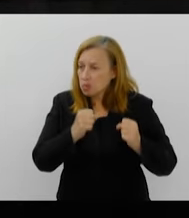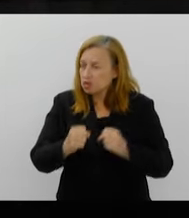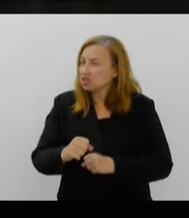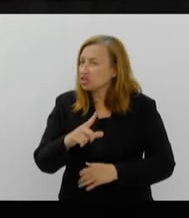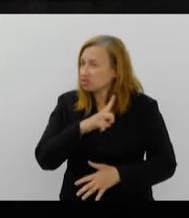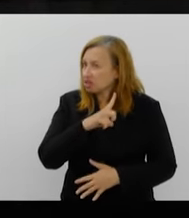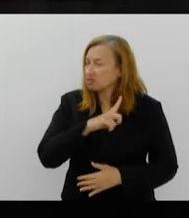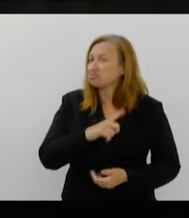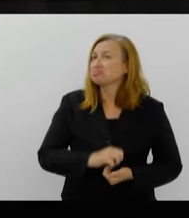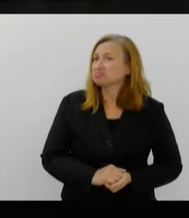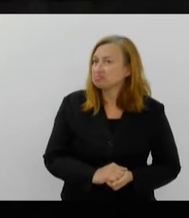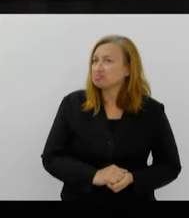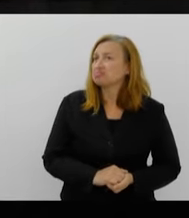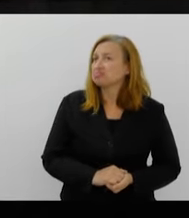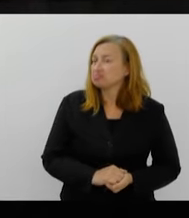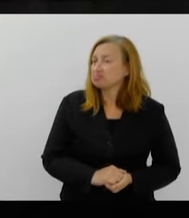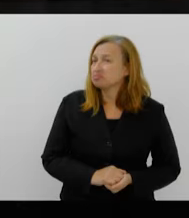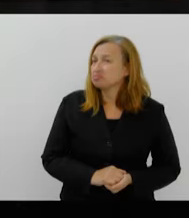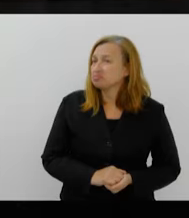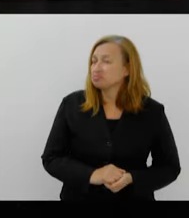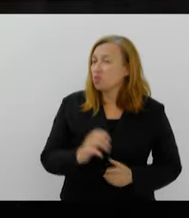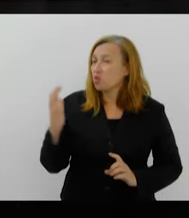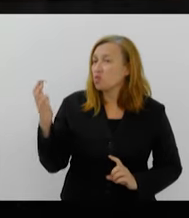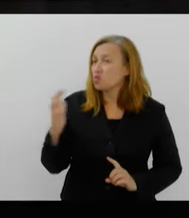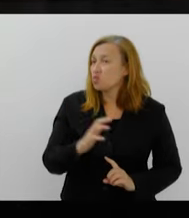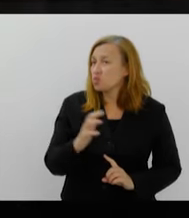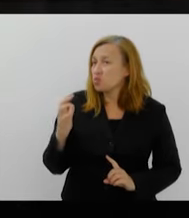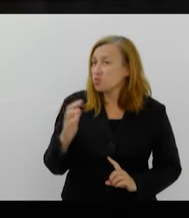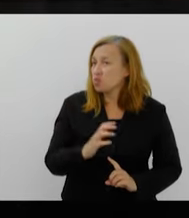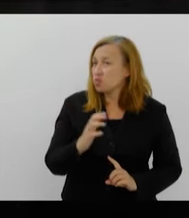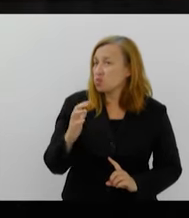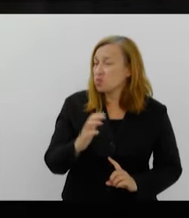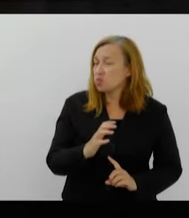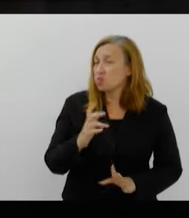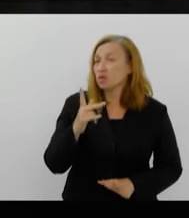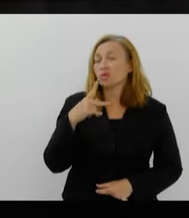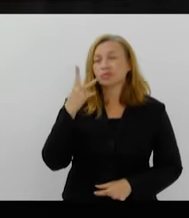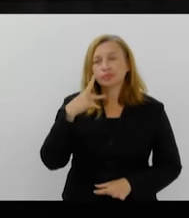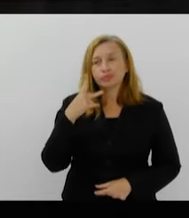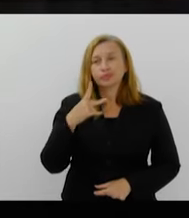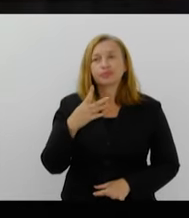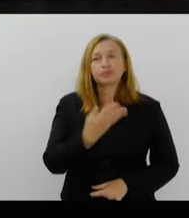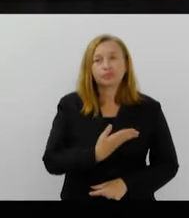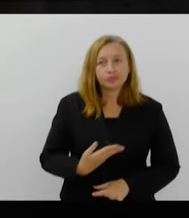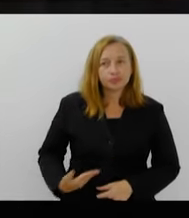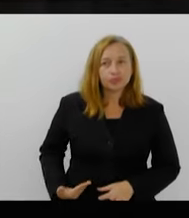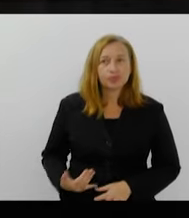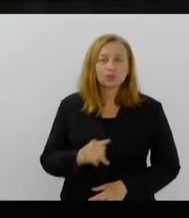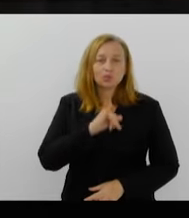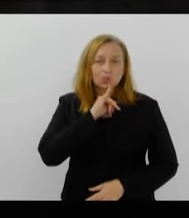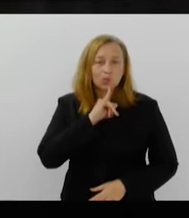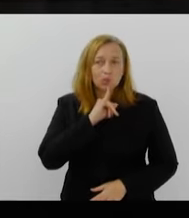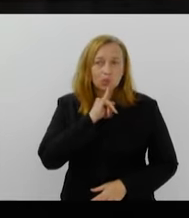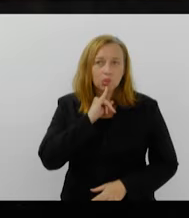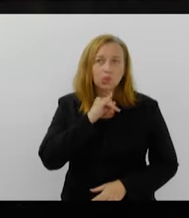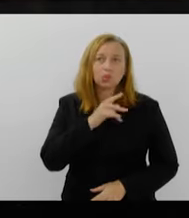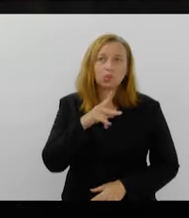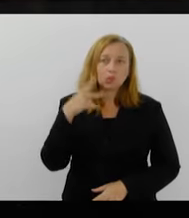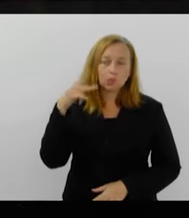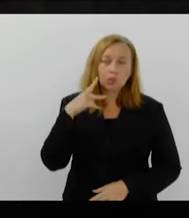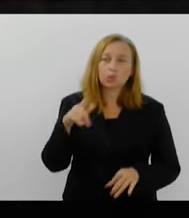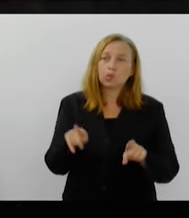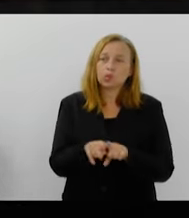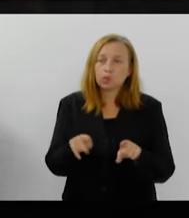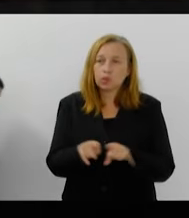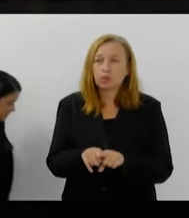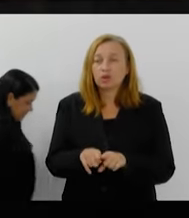são setores que têm influência política no governo, infelizmente no parlamento também, e não estou